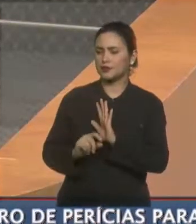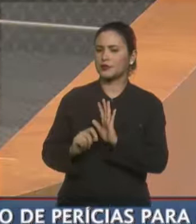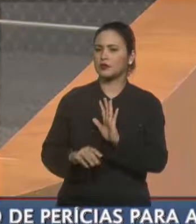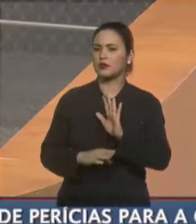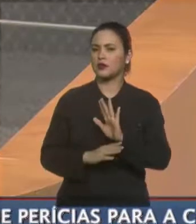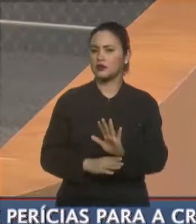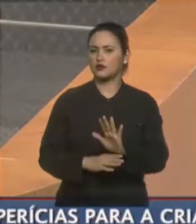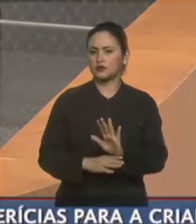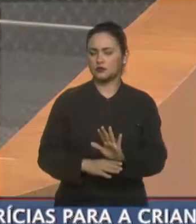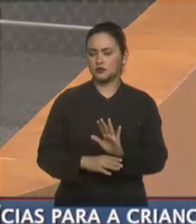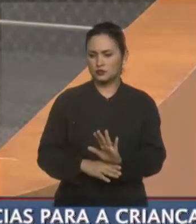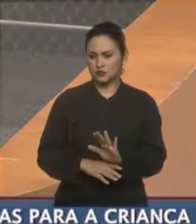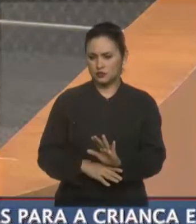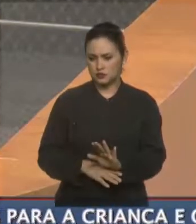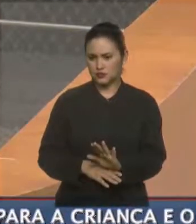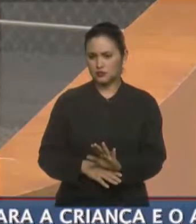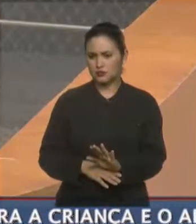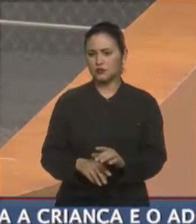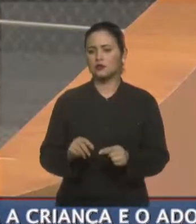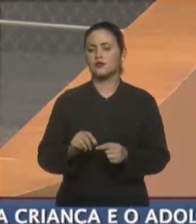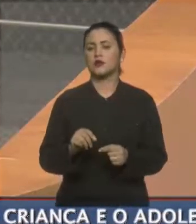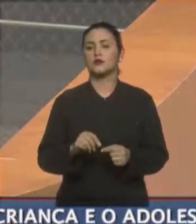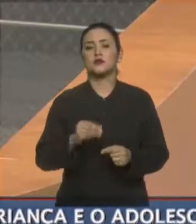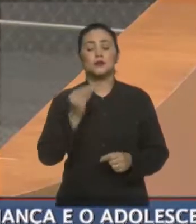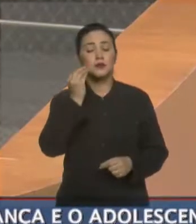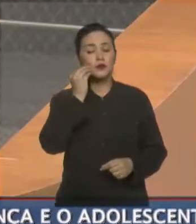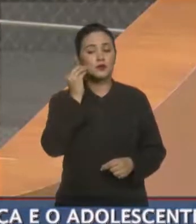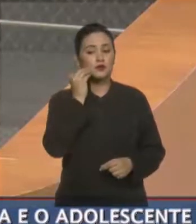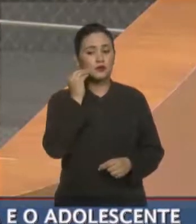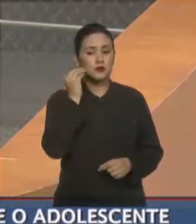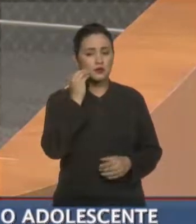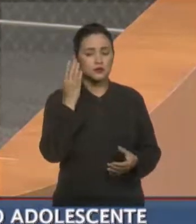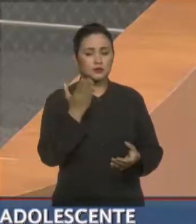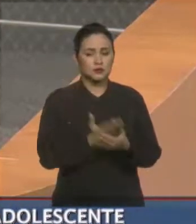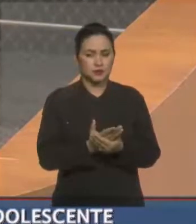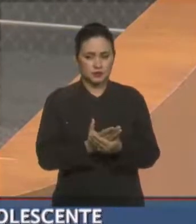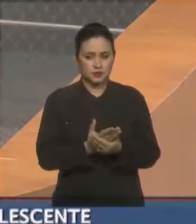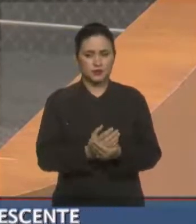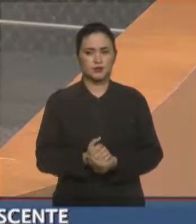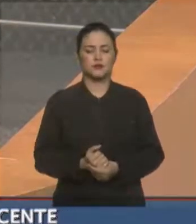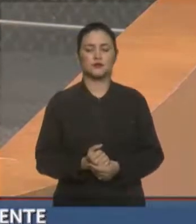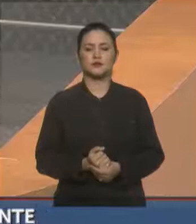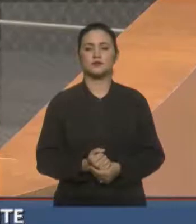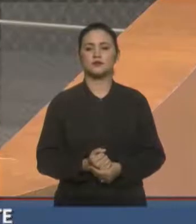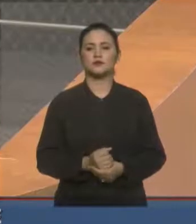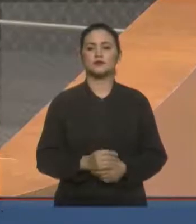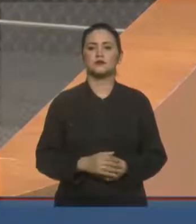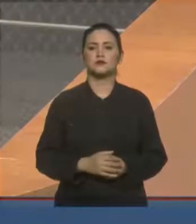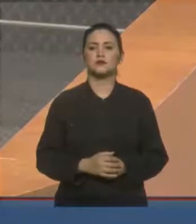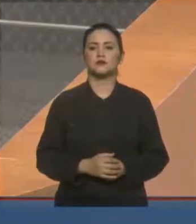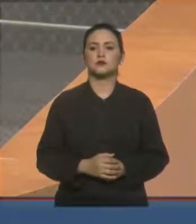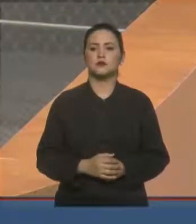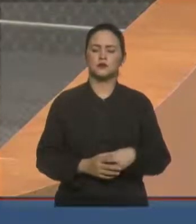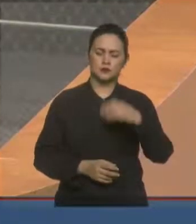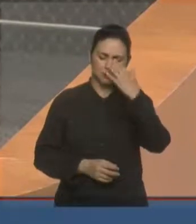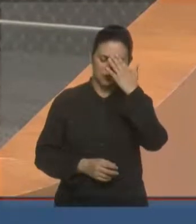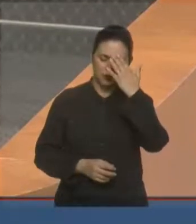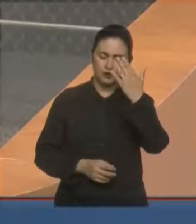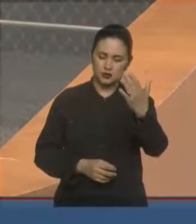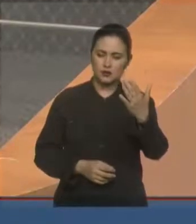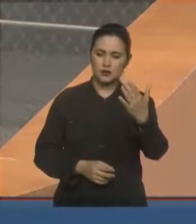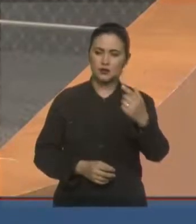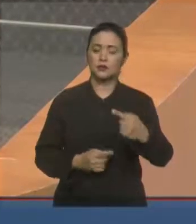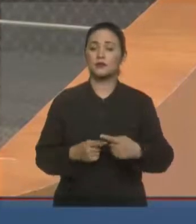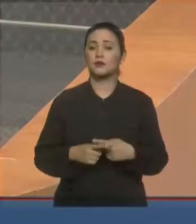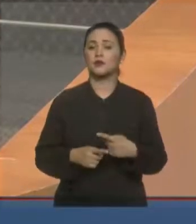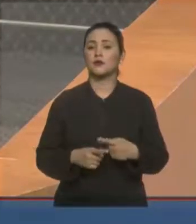da prova material, da prova científica, no processo penal. Né? Muito obrigada pela oportunidade de estar aqui,